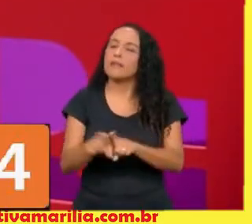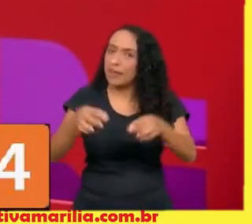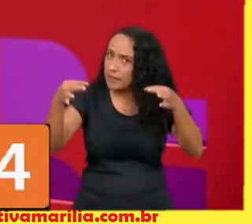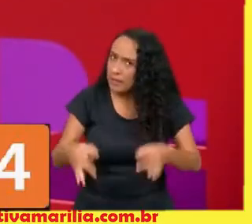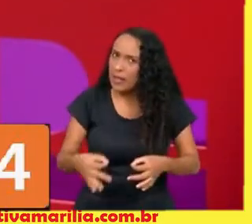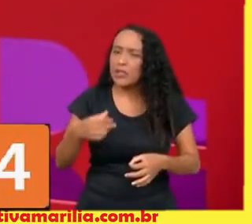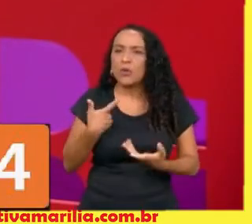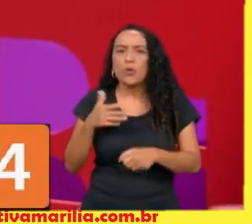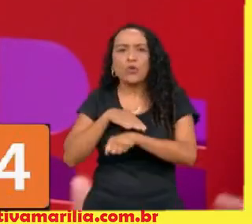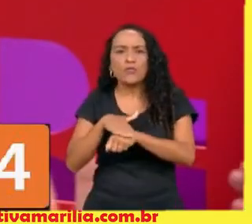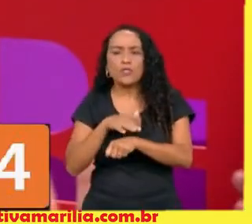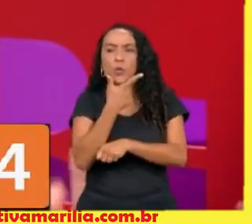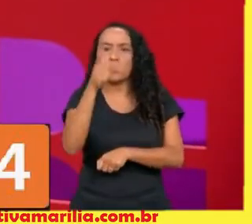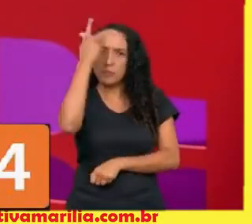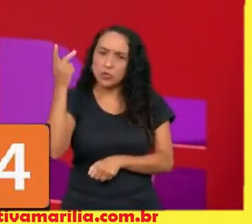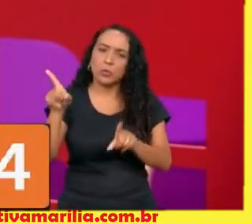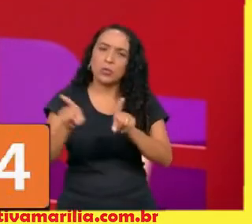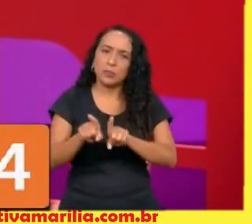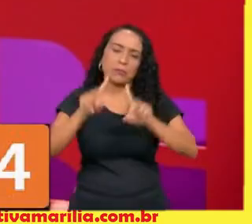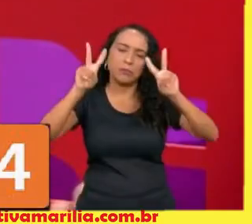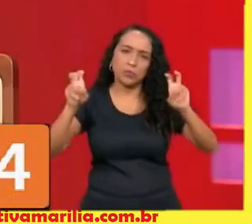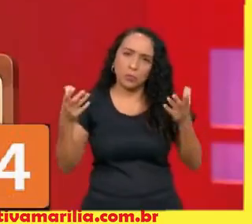muitas pessoas sobre isso também.